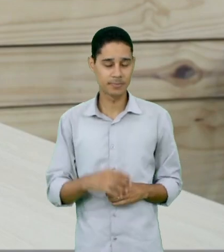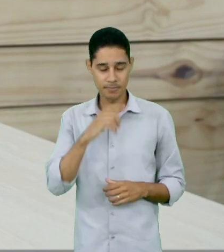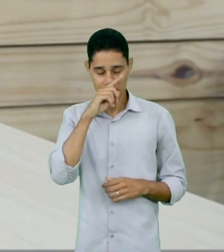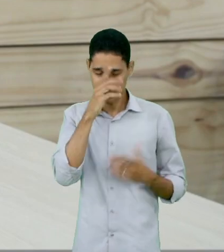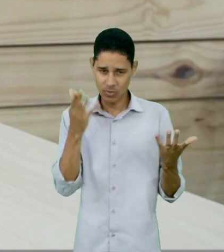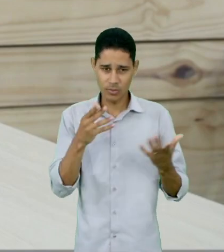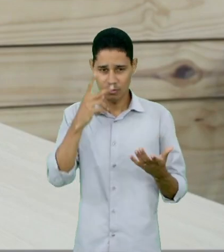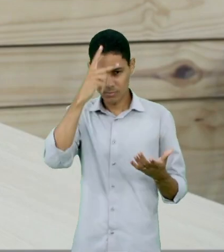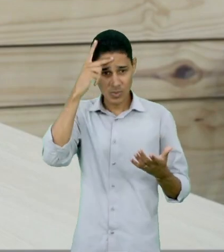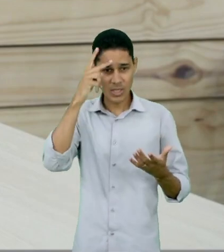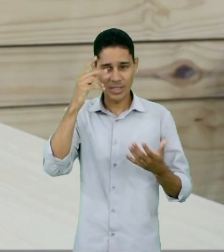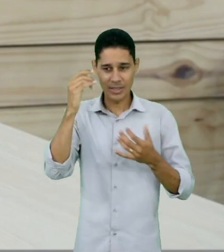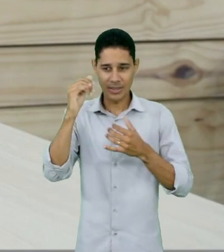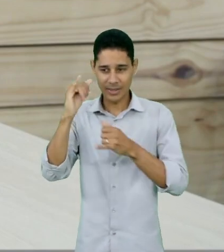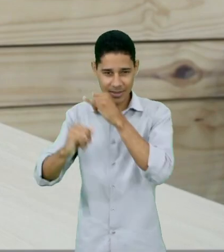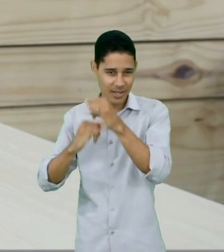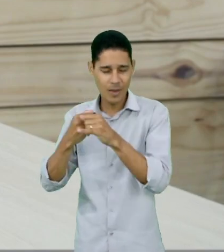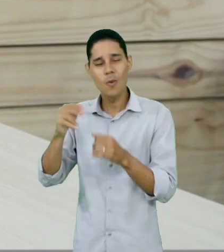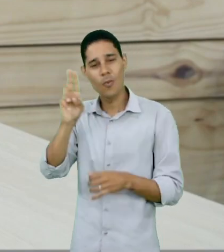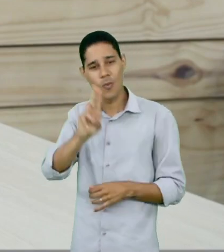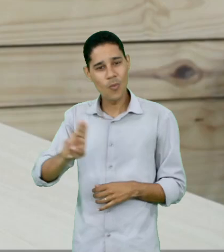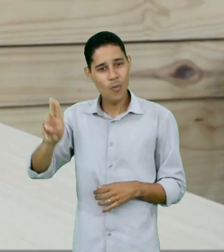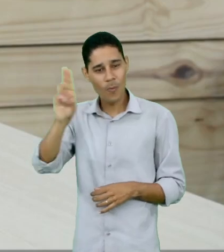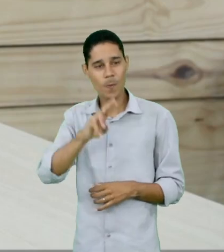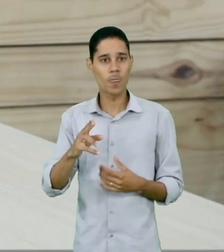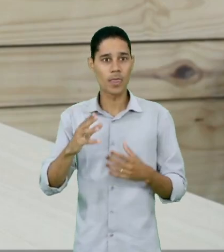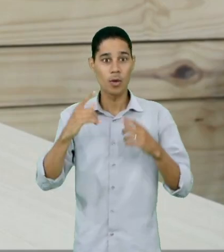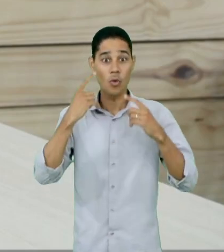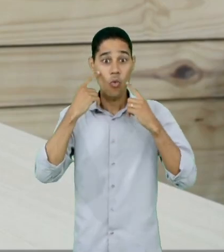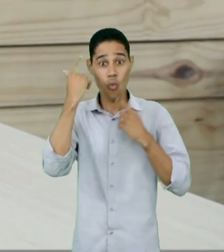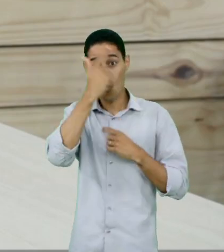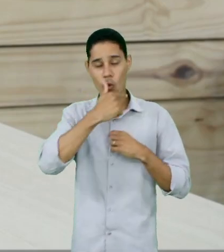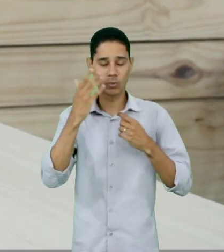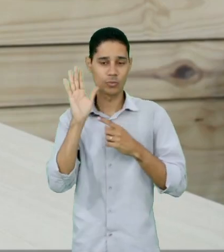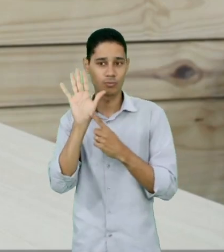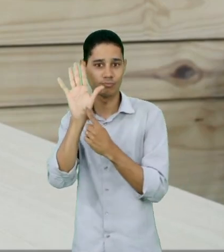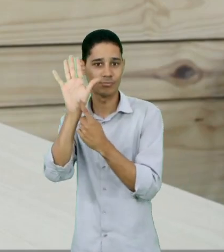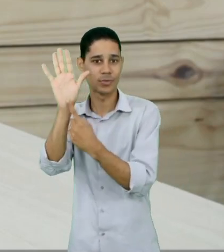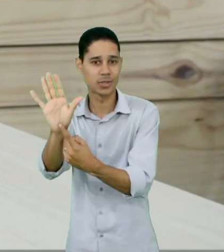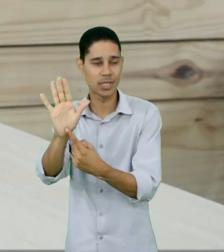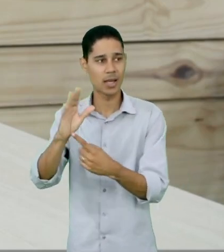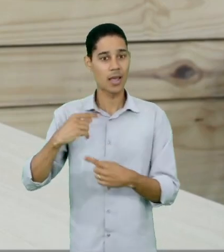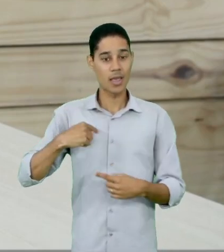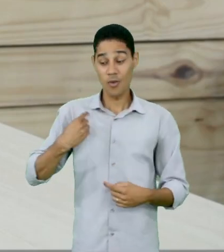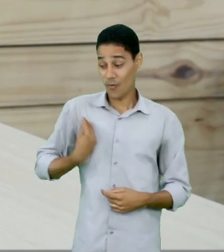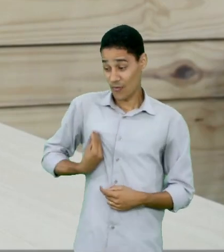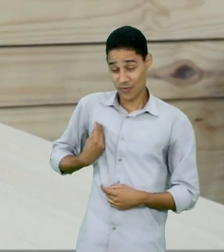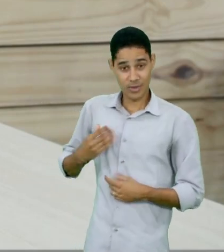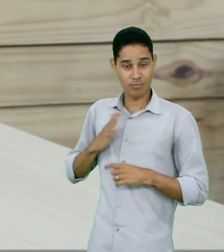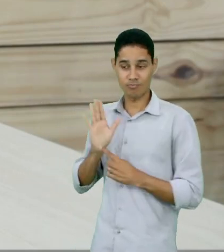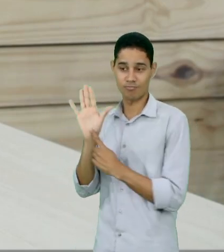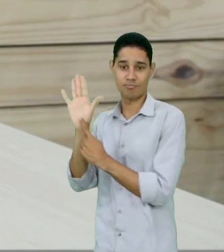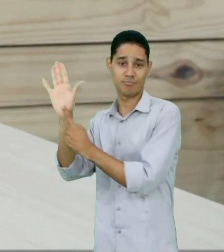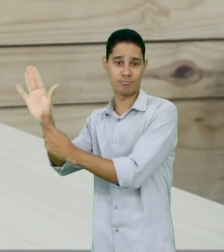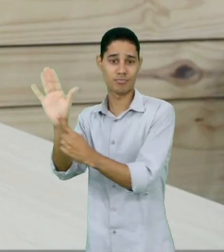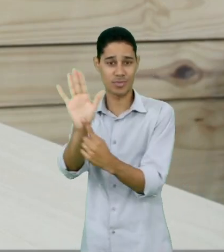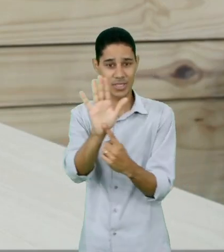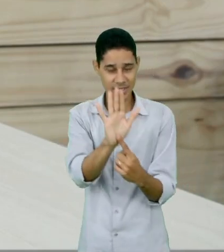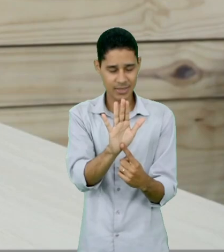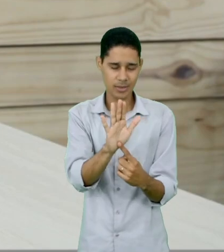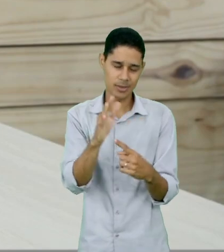que possibilita a gente mostrar o nosso rosto, as nossas ações, as redes sociais estão aí em alta,